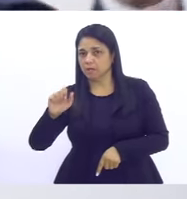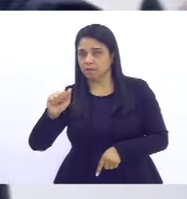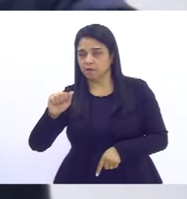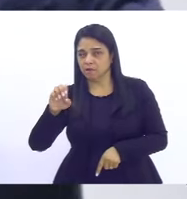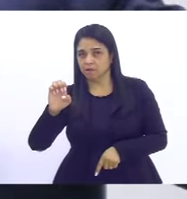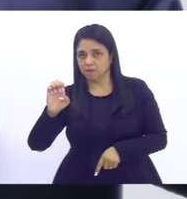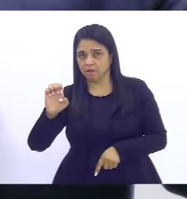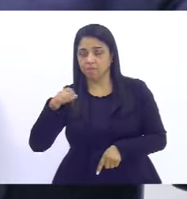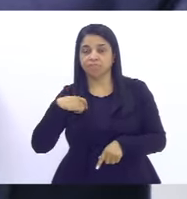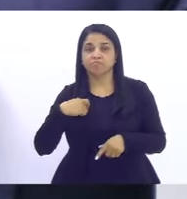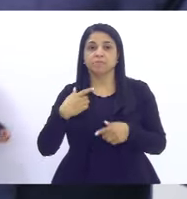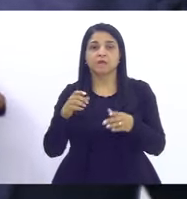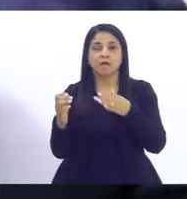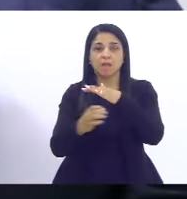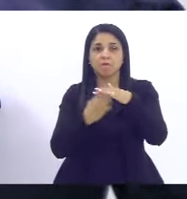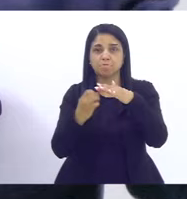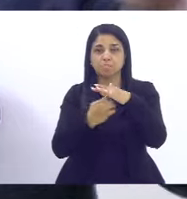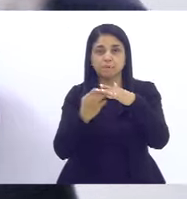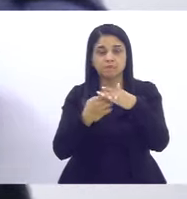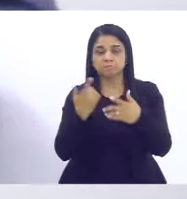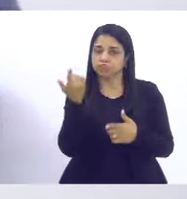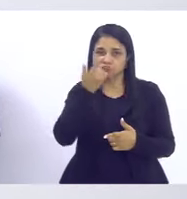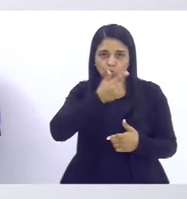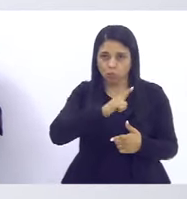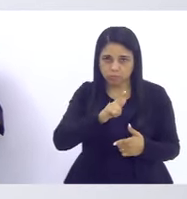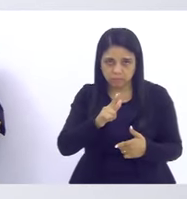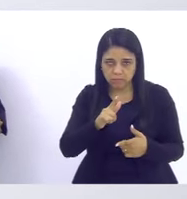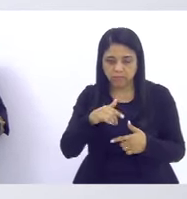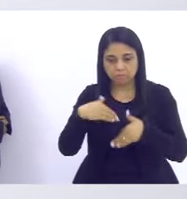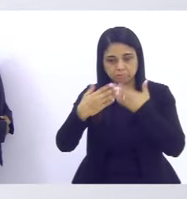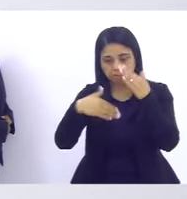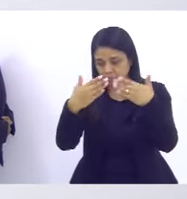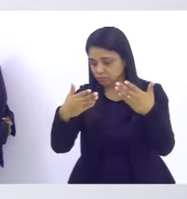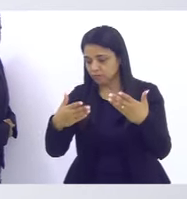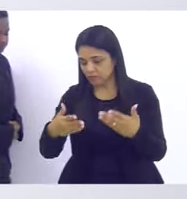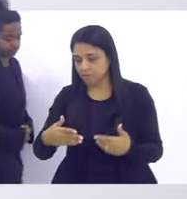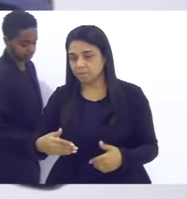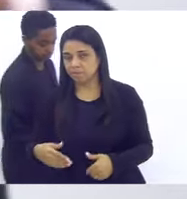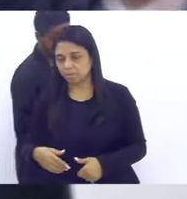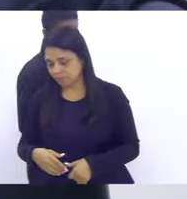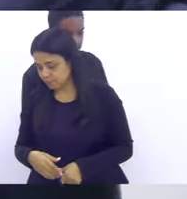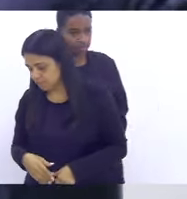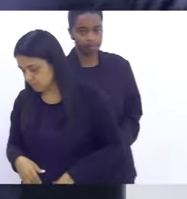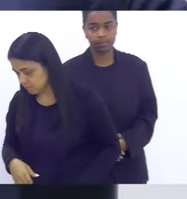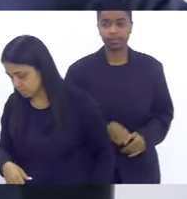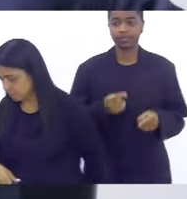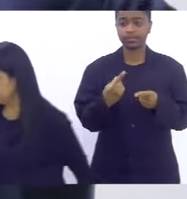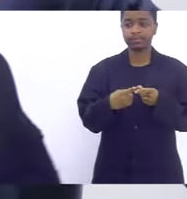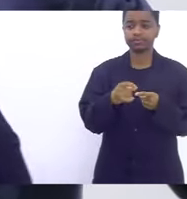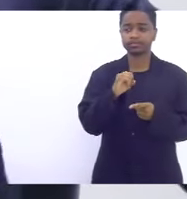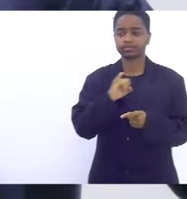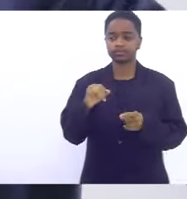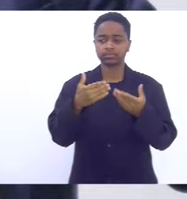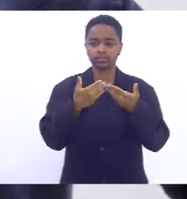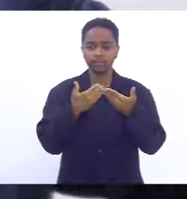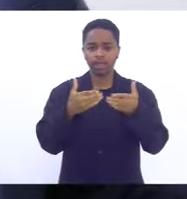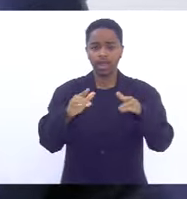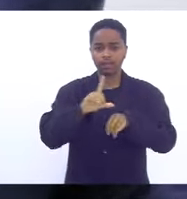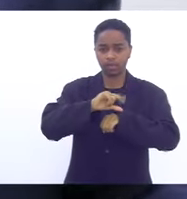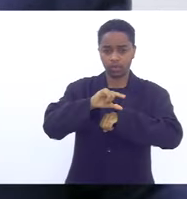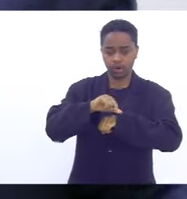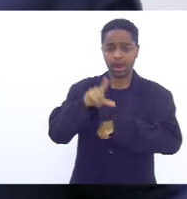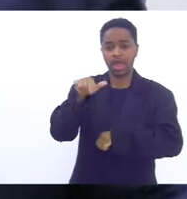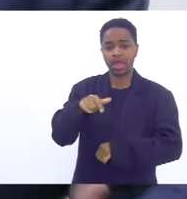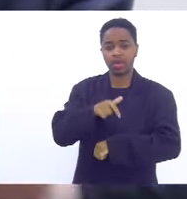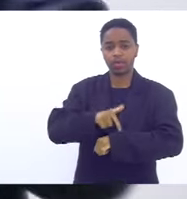consegue produzir em mais um turno, porque se abrir esse turno é justamente no maior momento de consumo